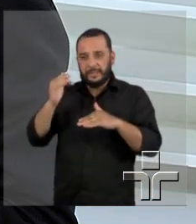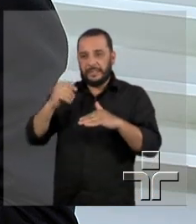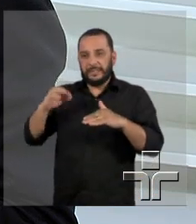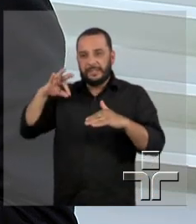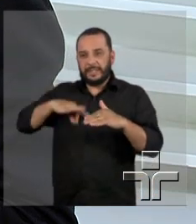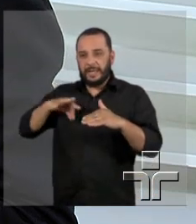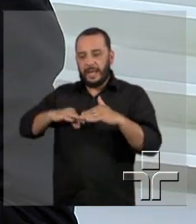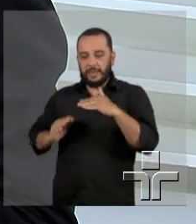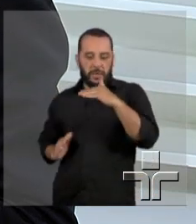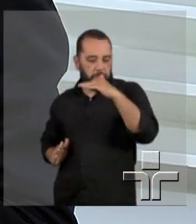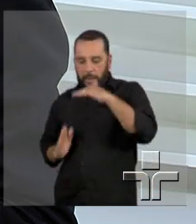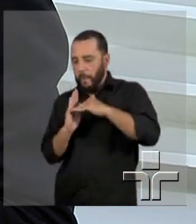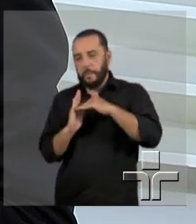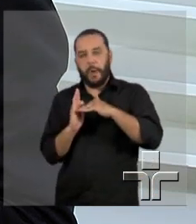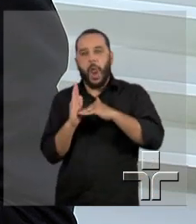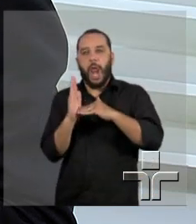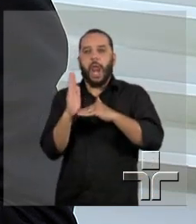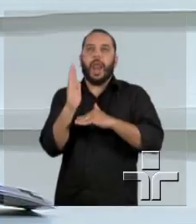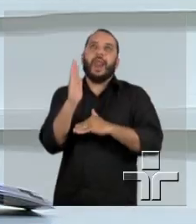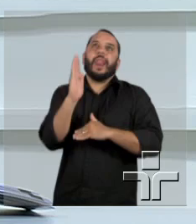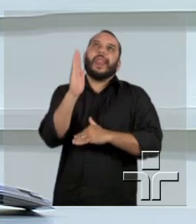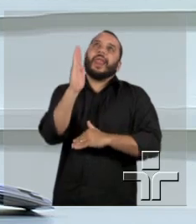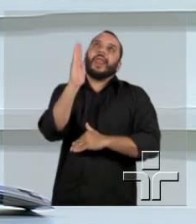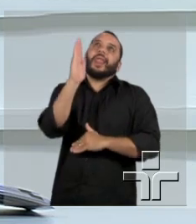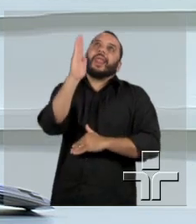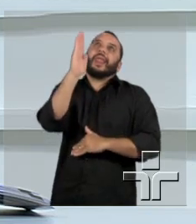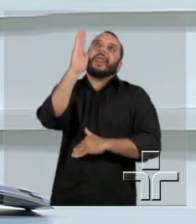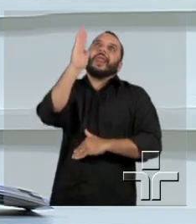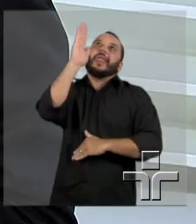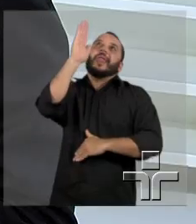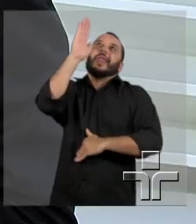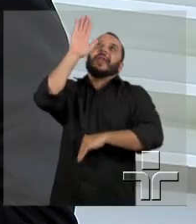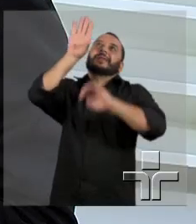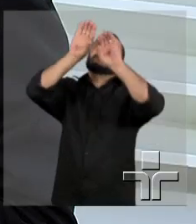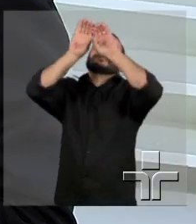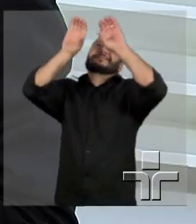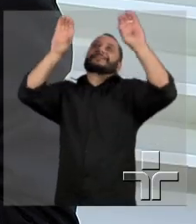Lua e por aí vai. Não pode haver,